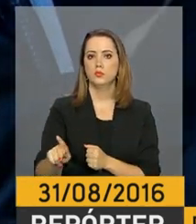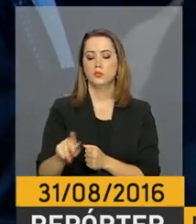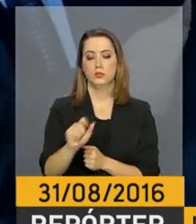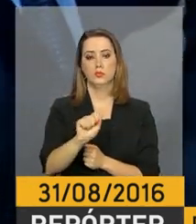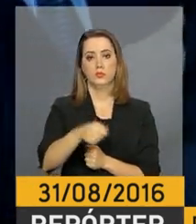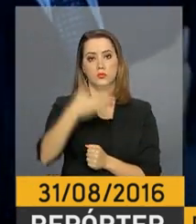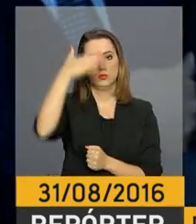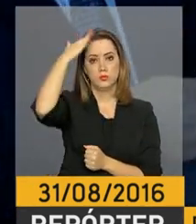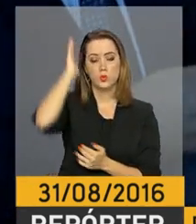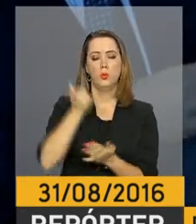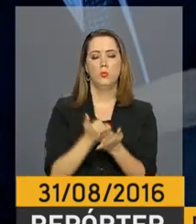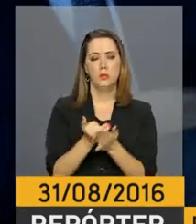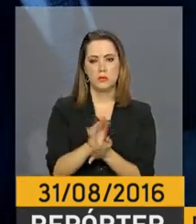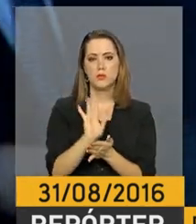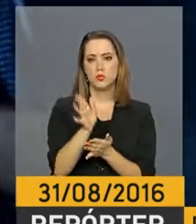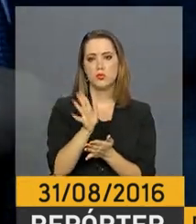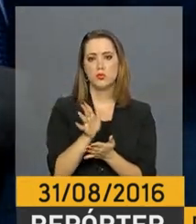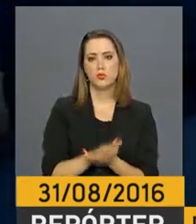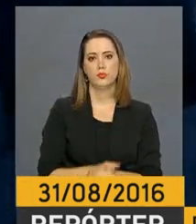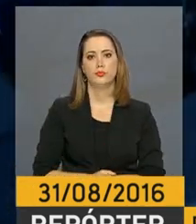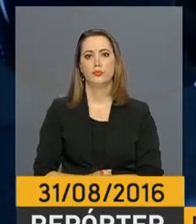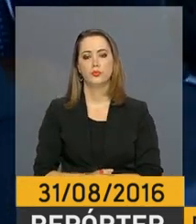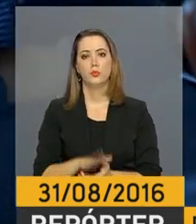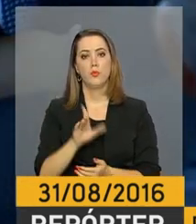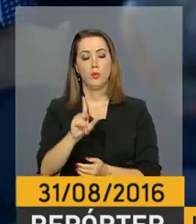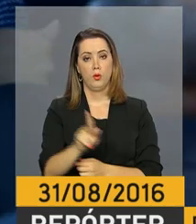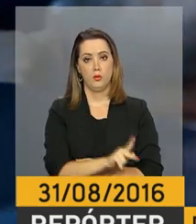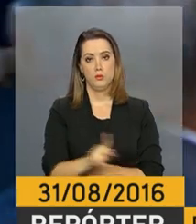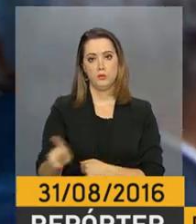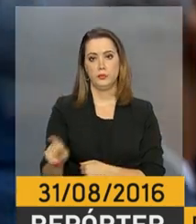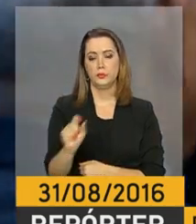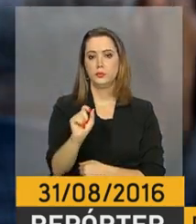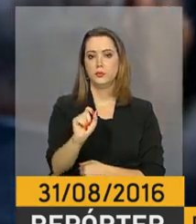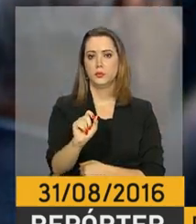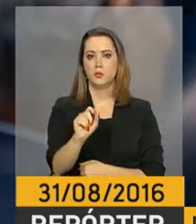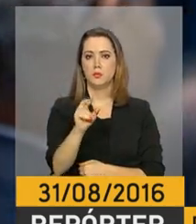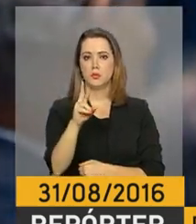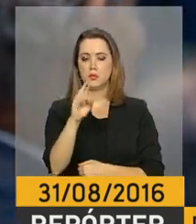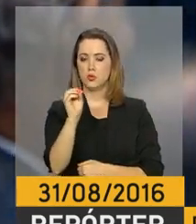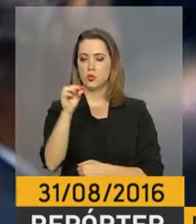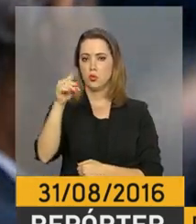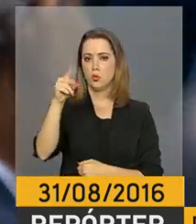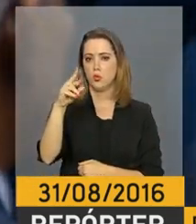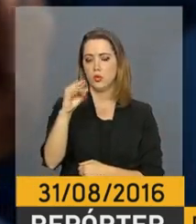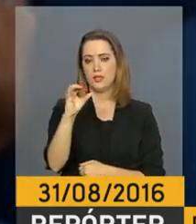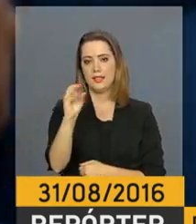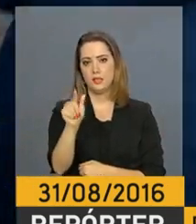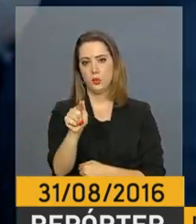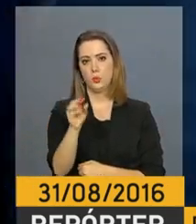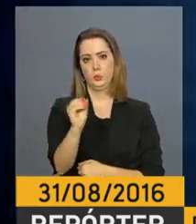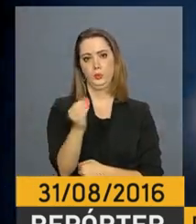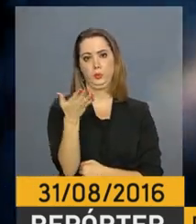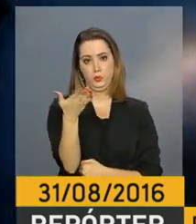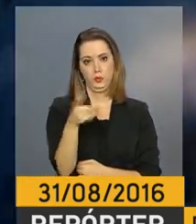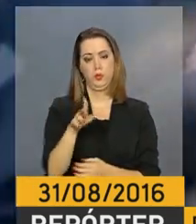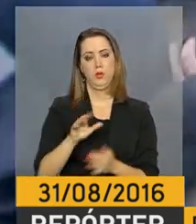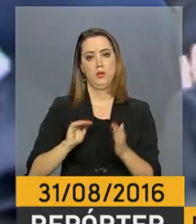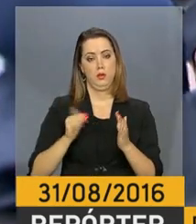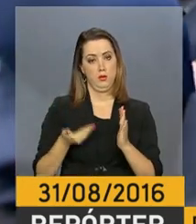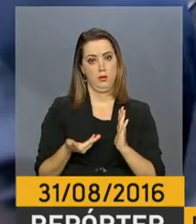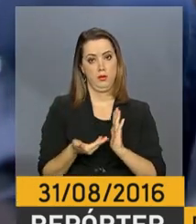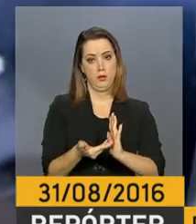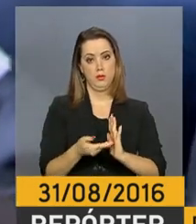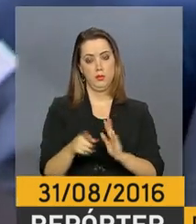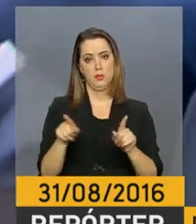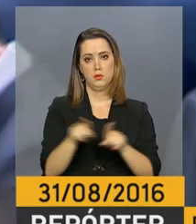começa dentro de instantes. Presidente Rodrigo Maia, da Câmara dos Deputados,